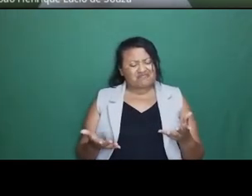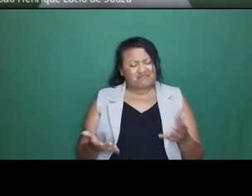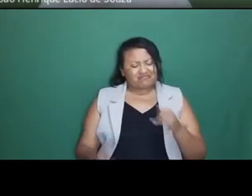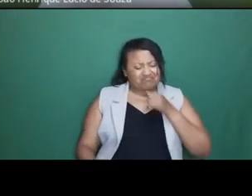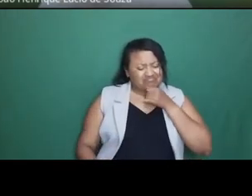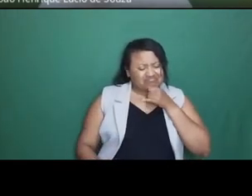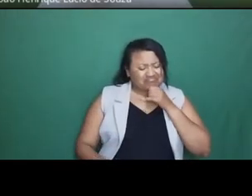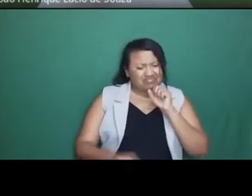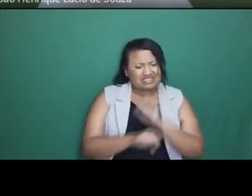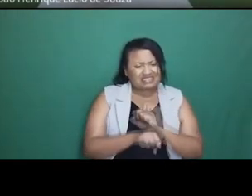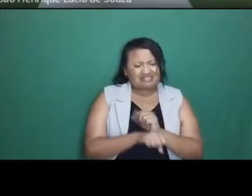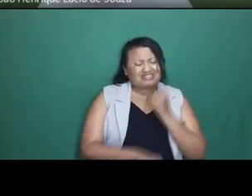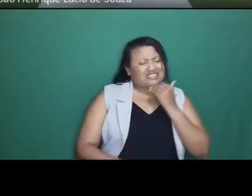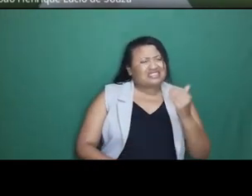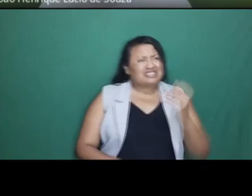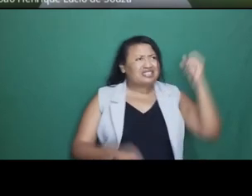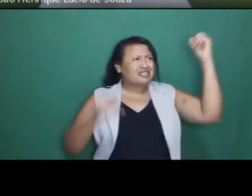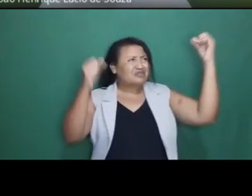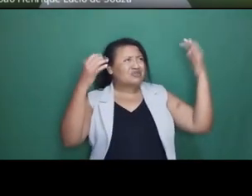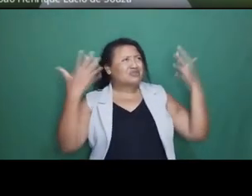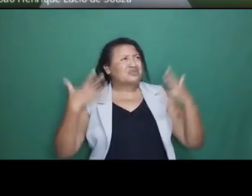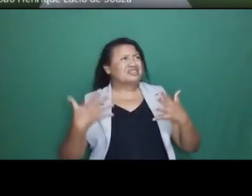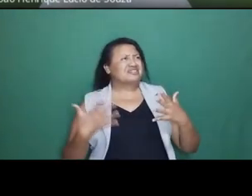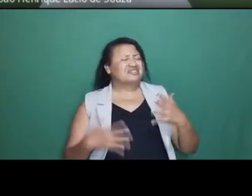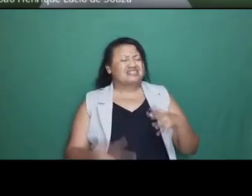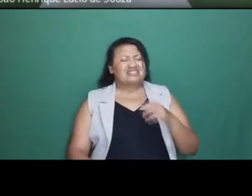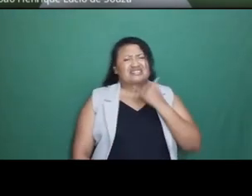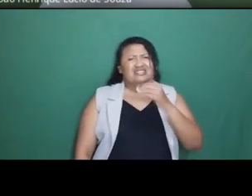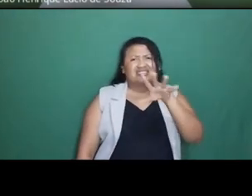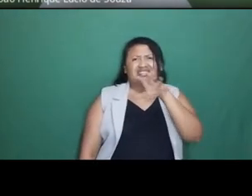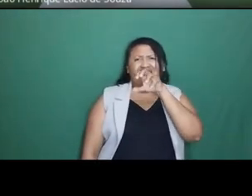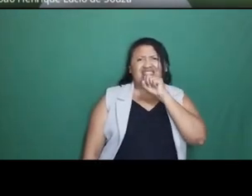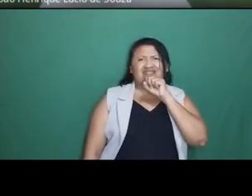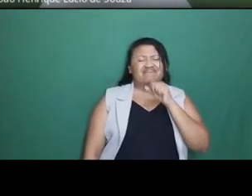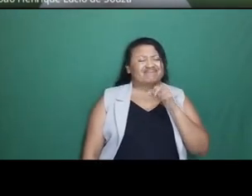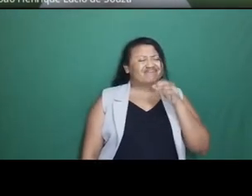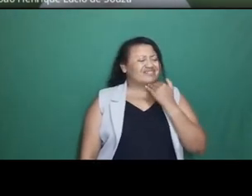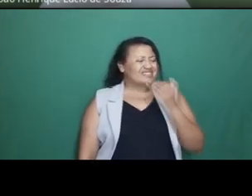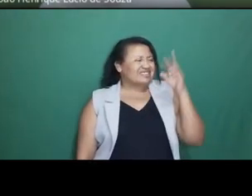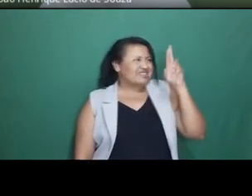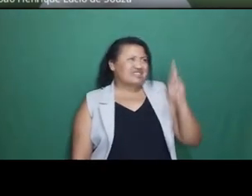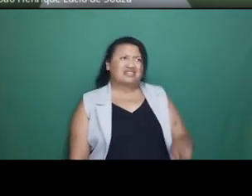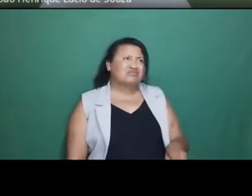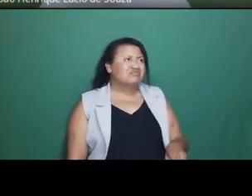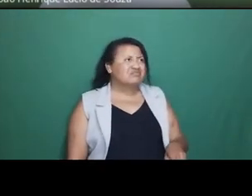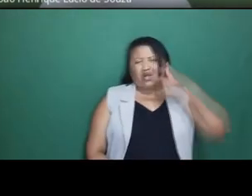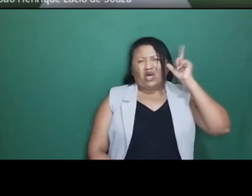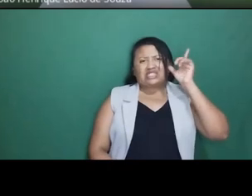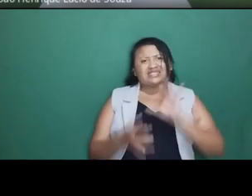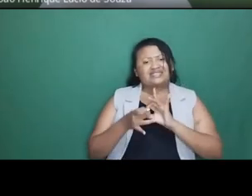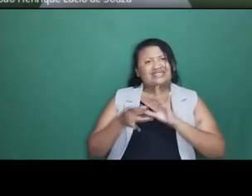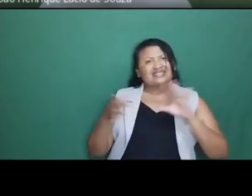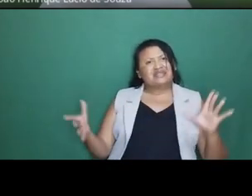hoje misers escravos sem luz sem ar sem razão ontem